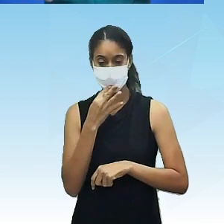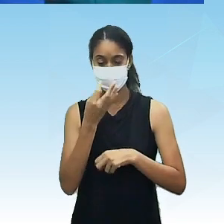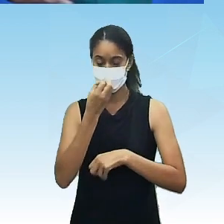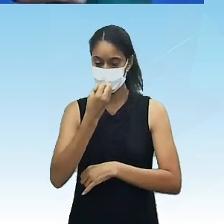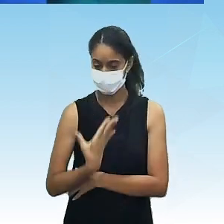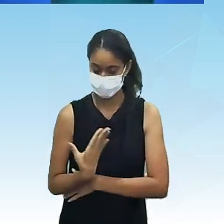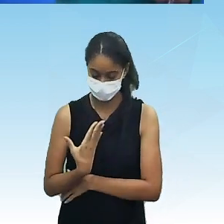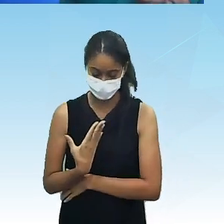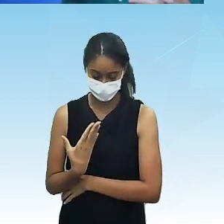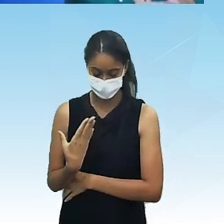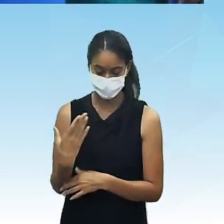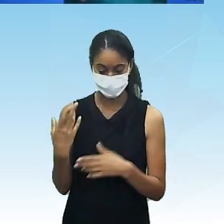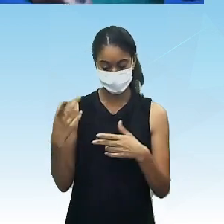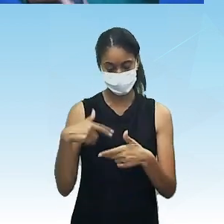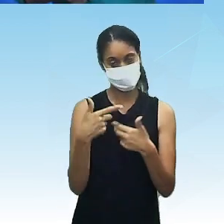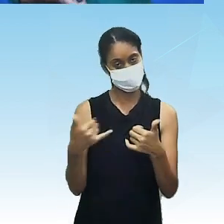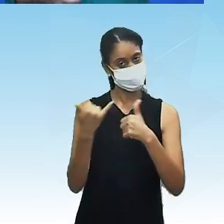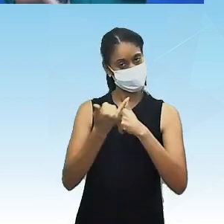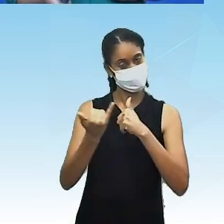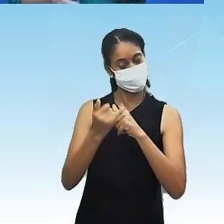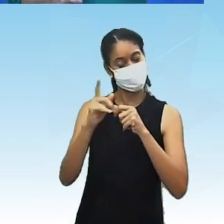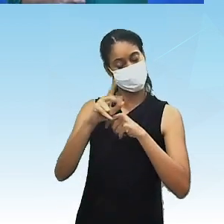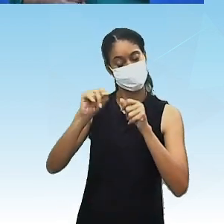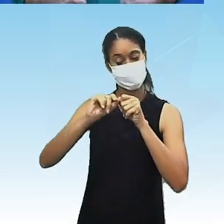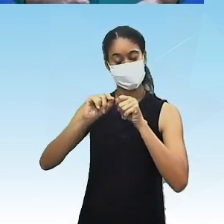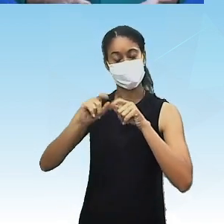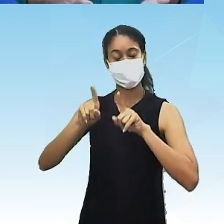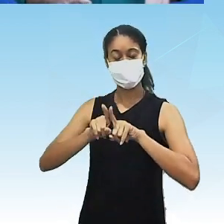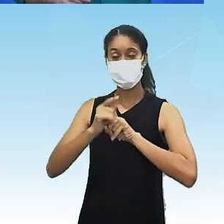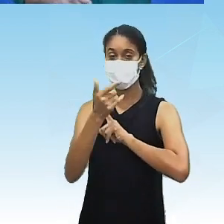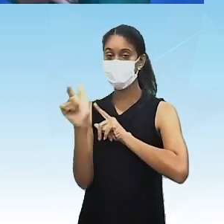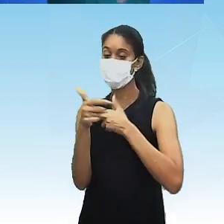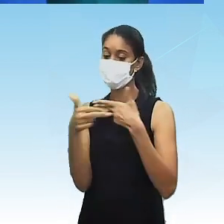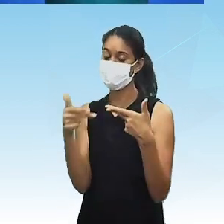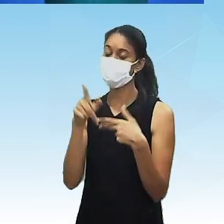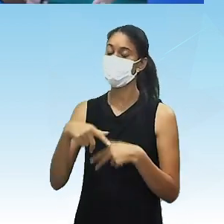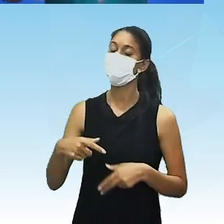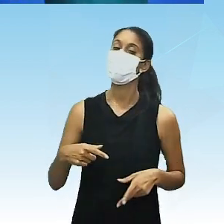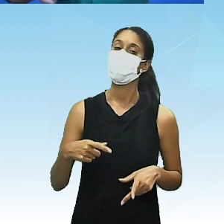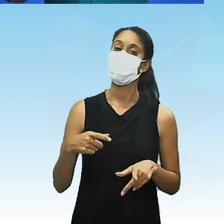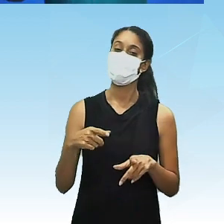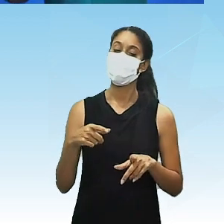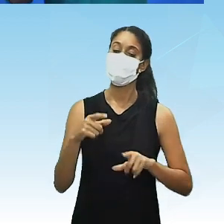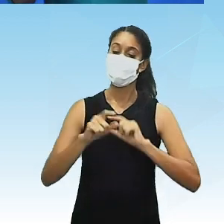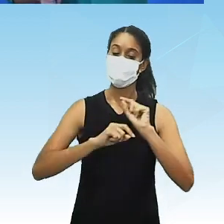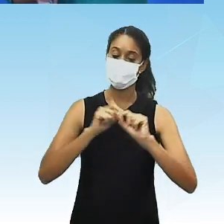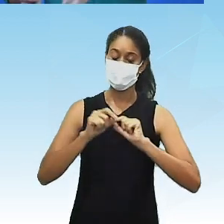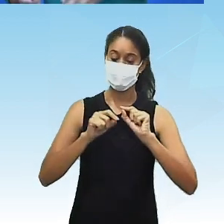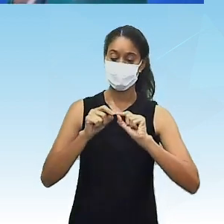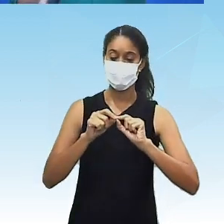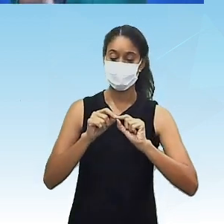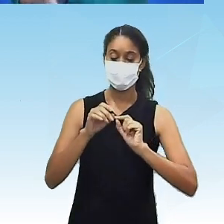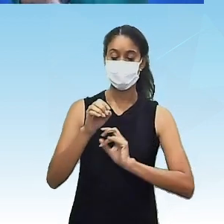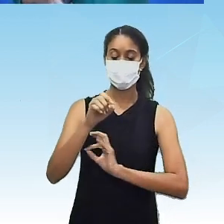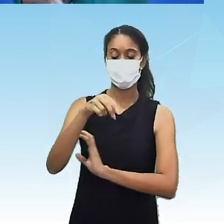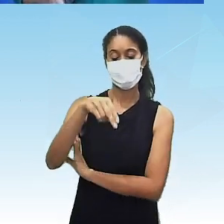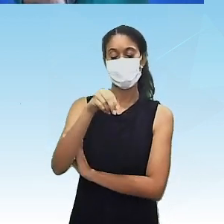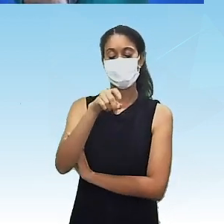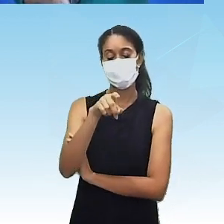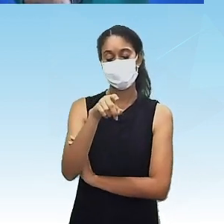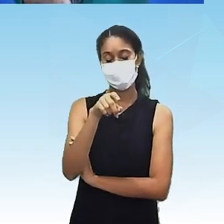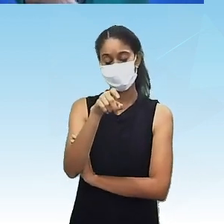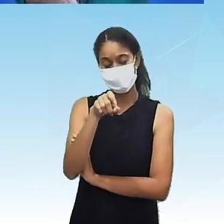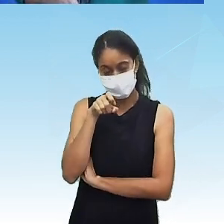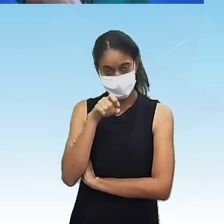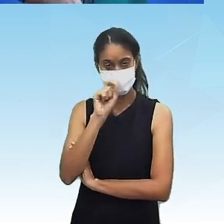bem esses metais, né, que eu vou depositar. Outra coisa, metais com íon, com cargas, com NOx diferentes, NOx, né, eu falo muito NOx,